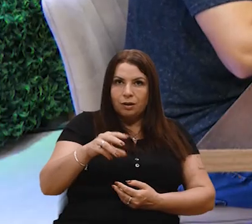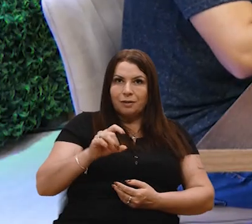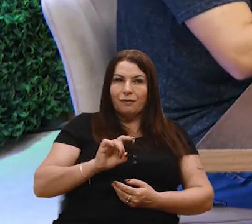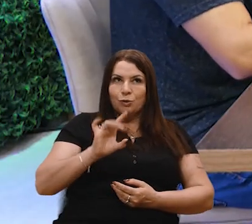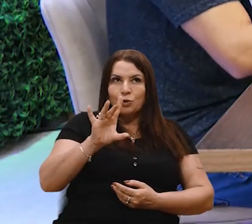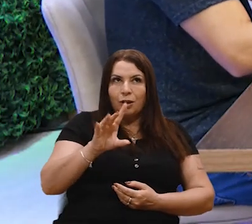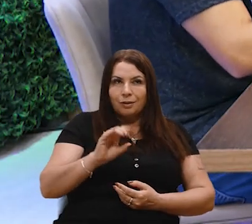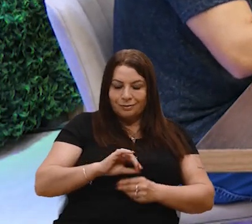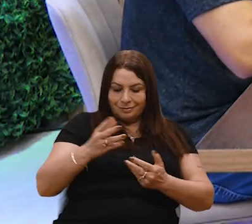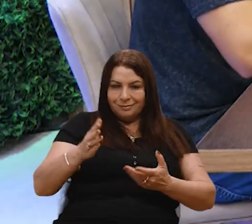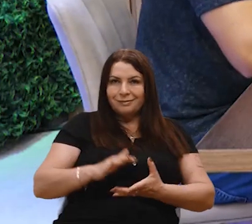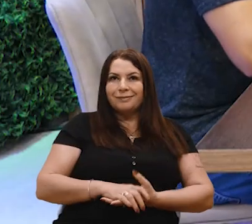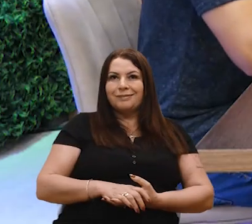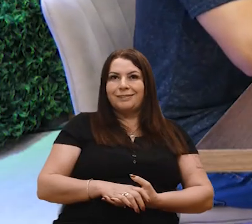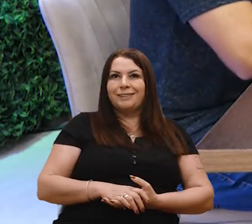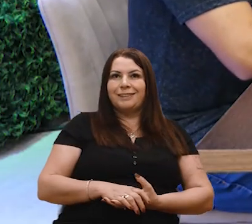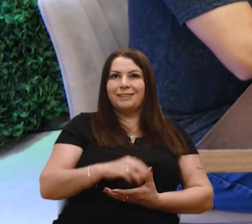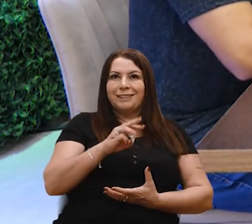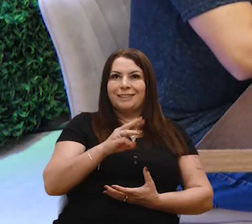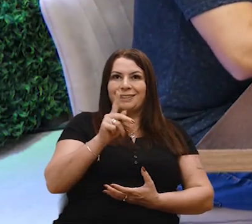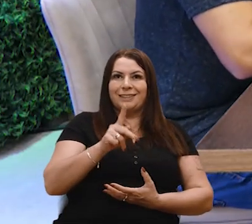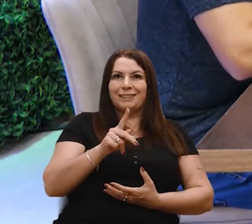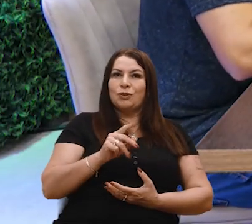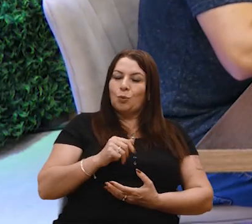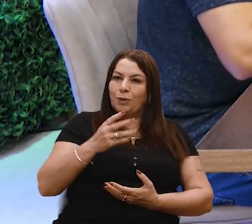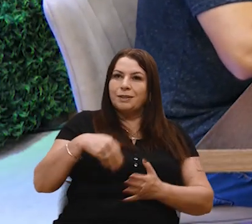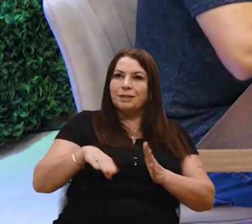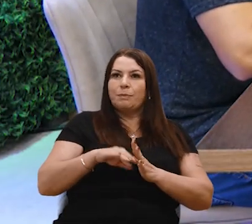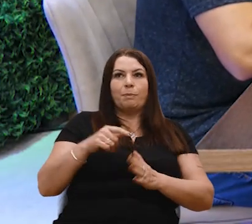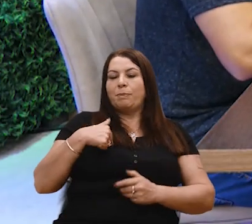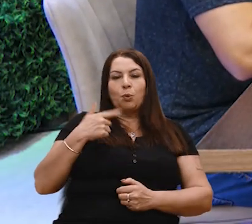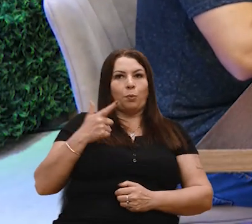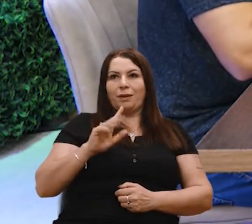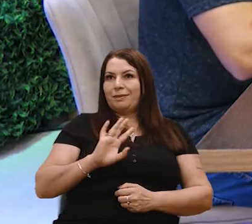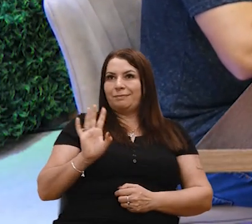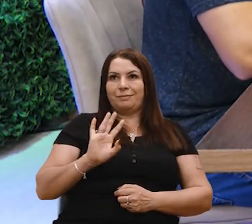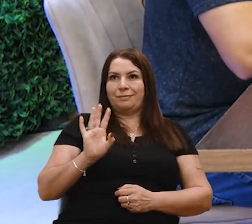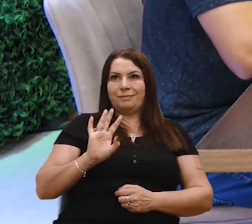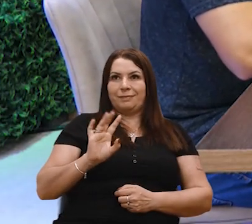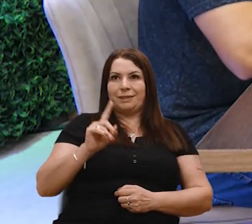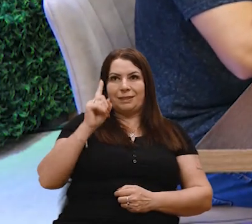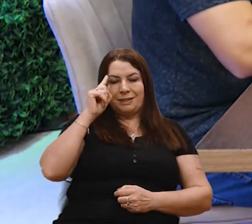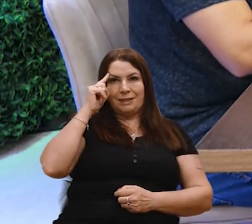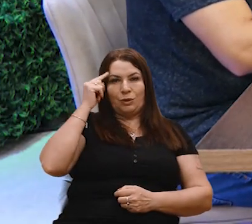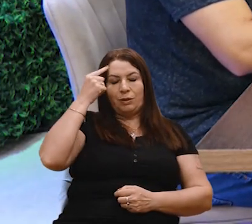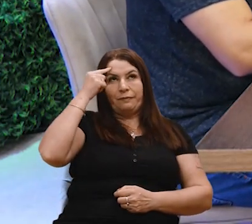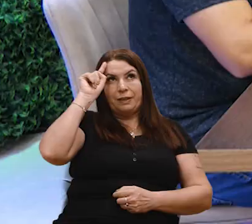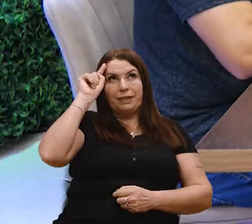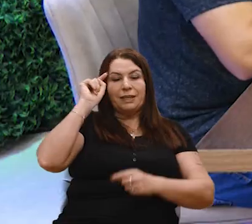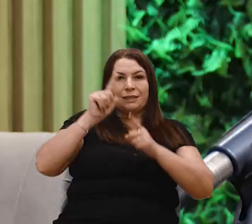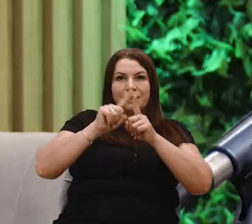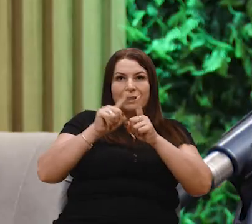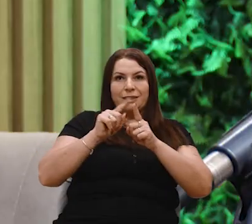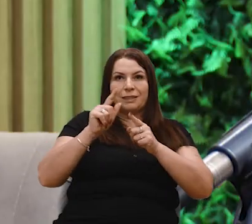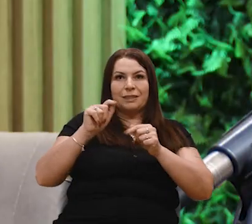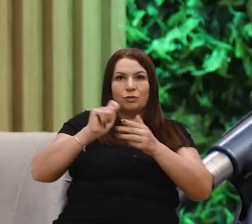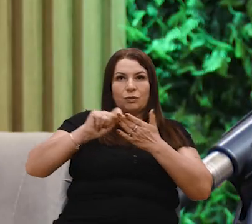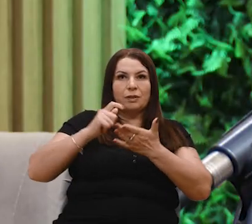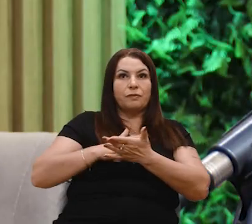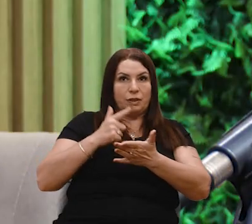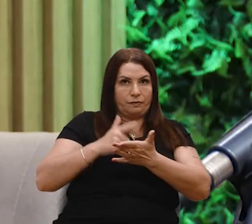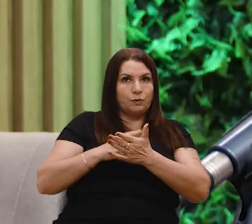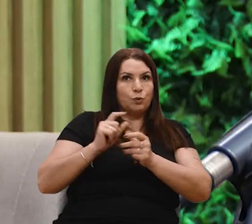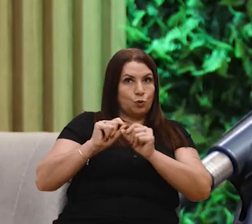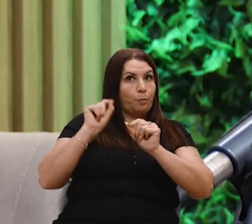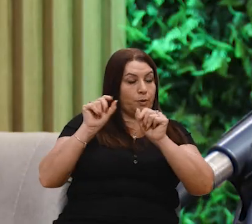meus 5, falta só Pra mim não 37, existe, só, tô quase ali. Pra mim não existe isso, porque eu crio gatilhos mentais. Eu tenho que escrever um livro